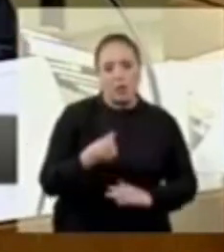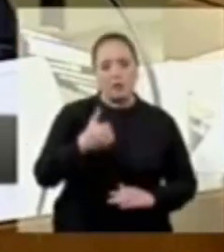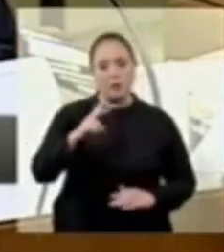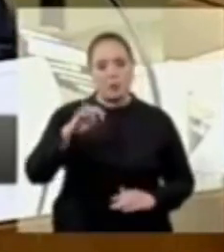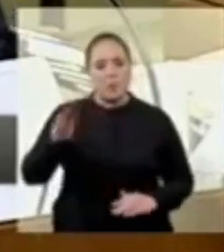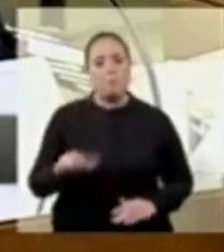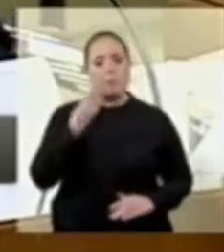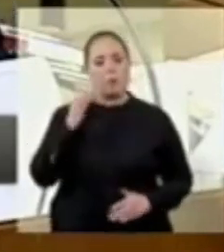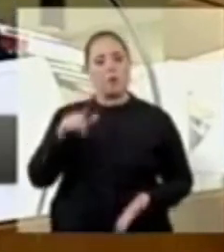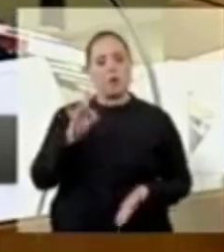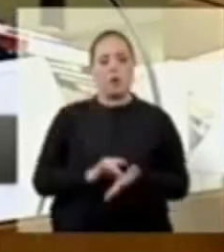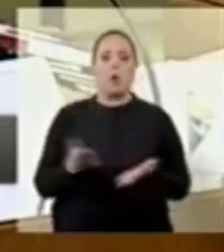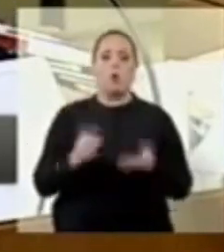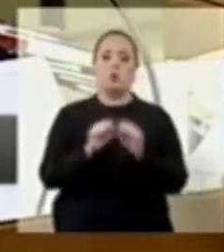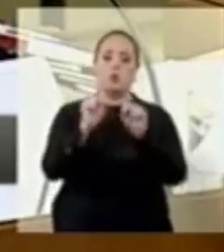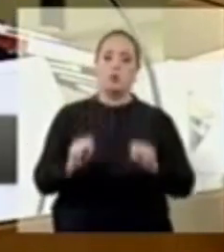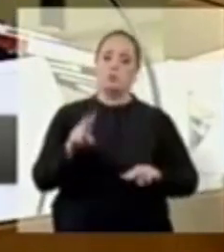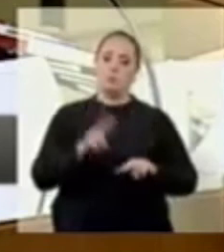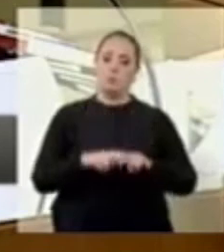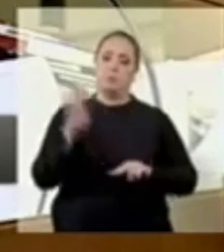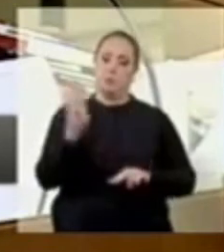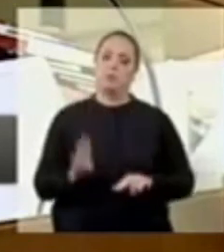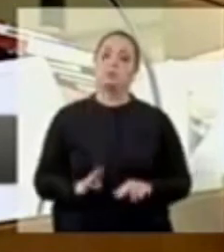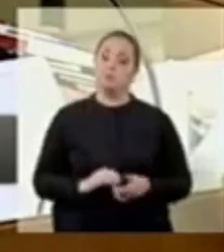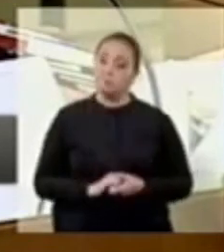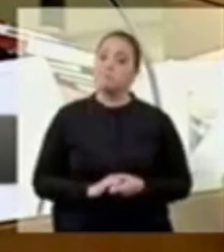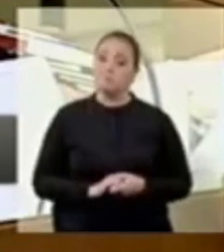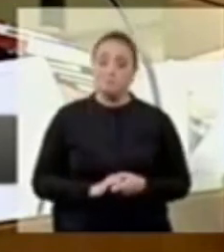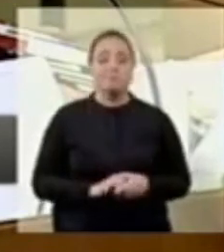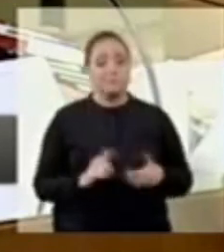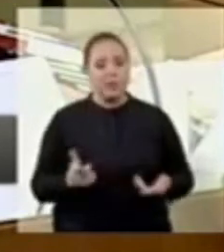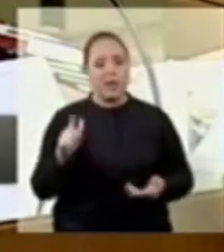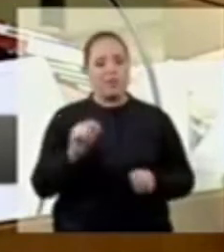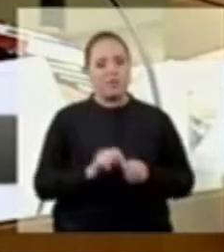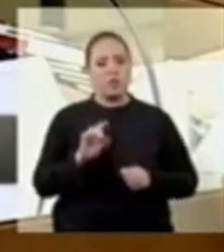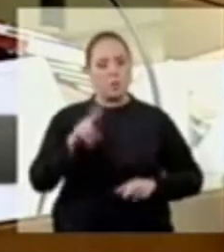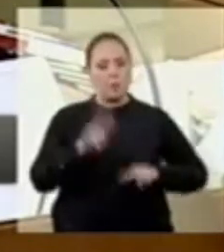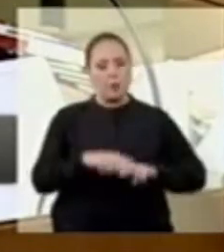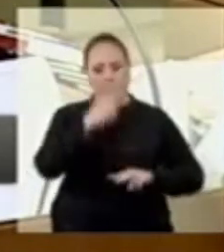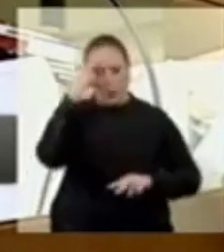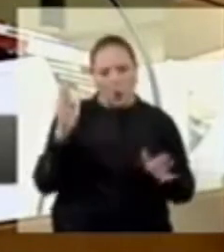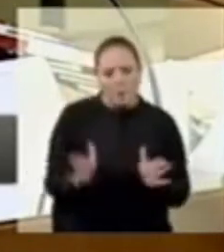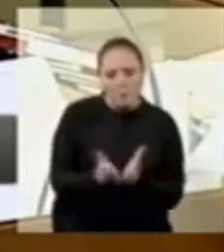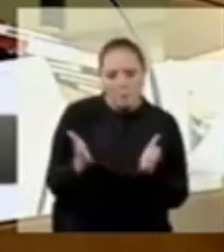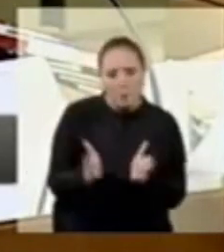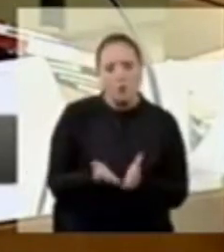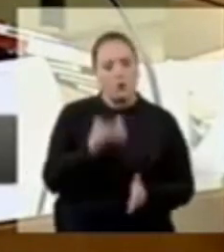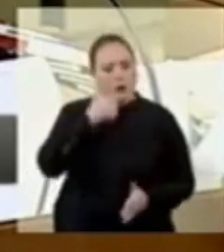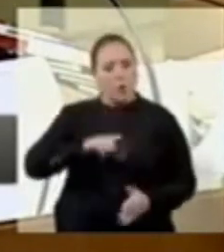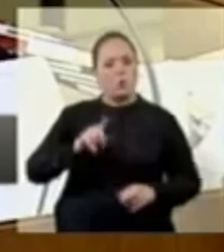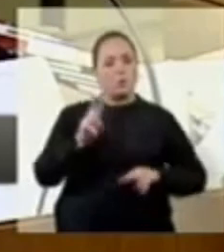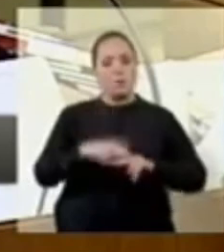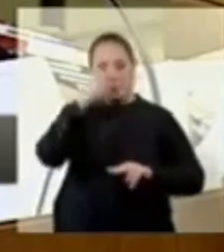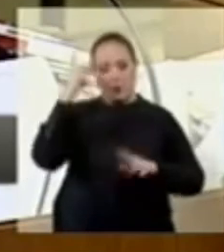do sistema penal brasileiro ele é feito pra aprender menino pobre e não consegue prender